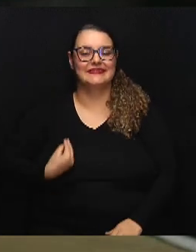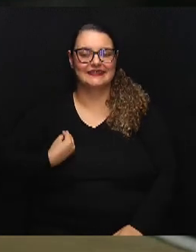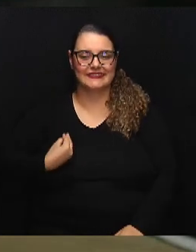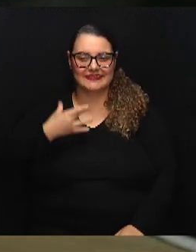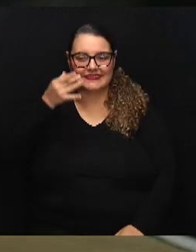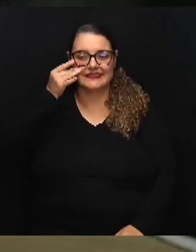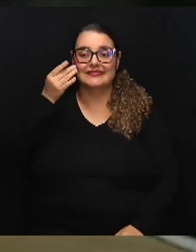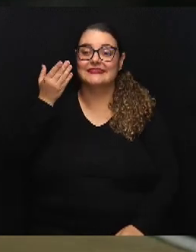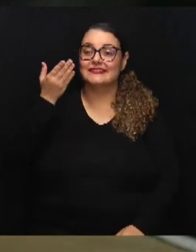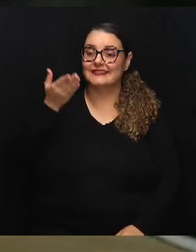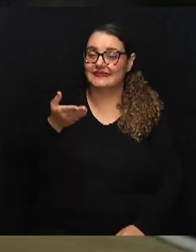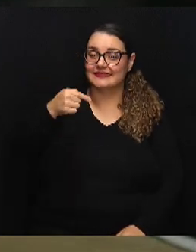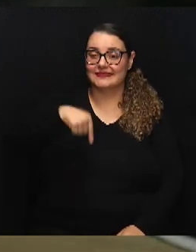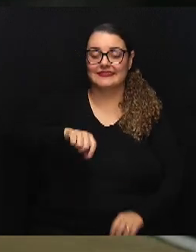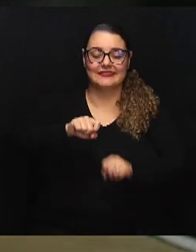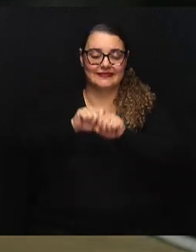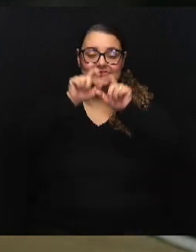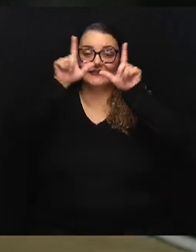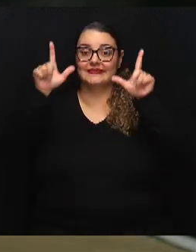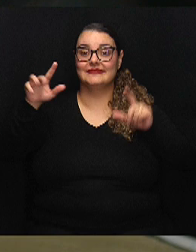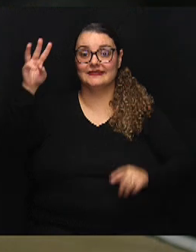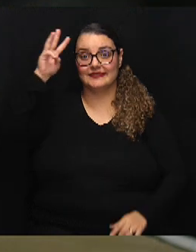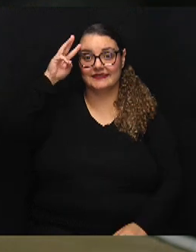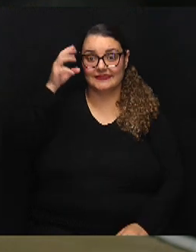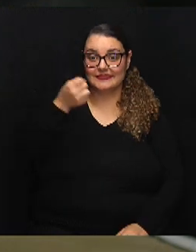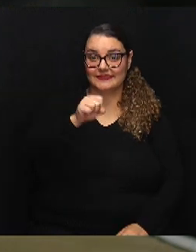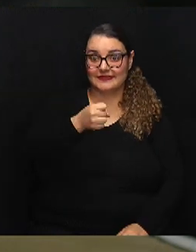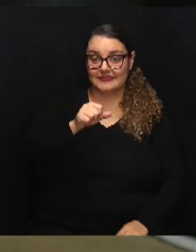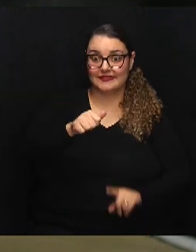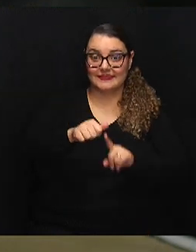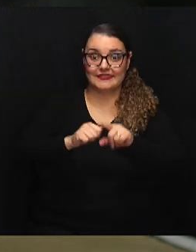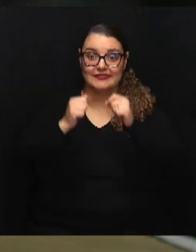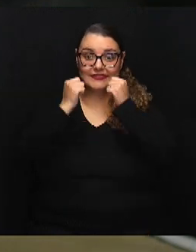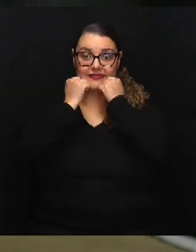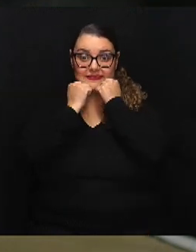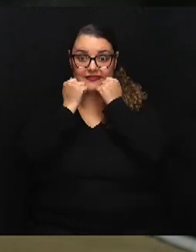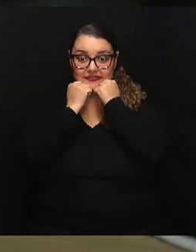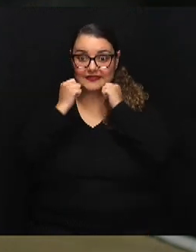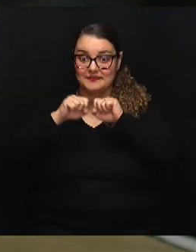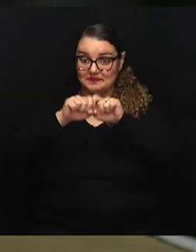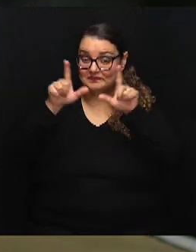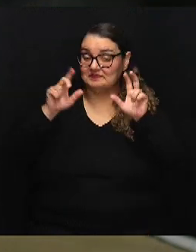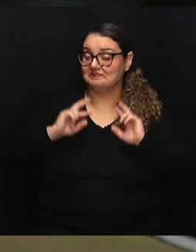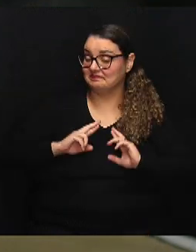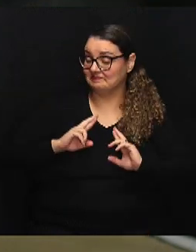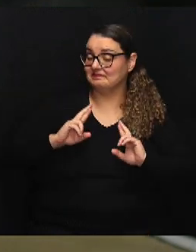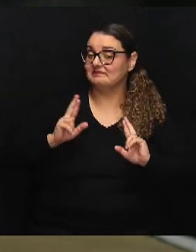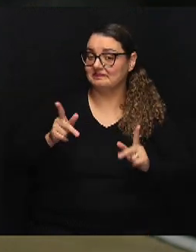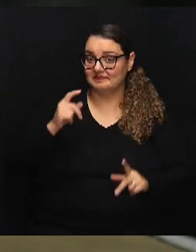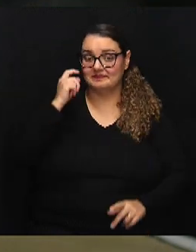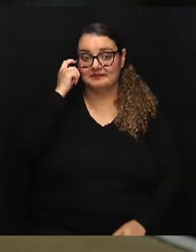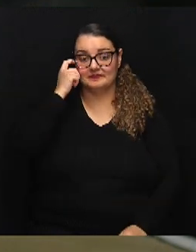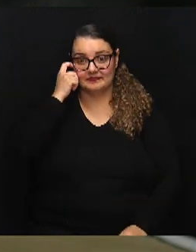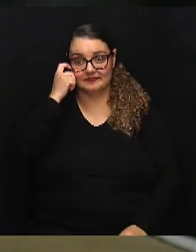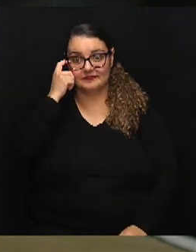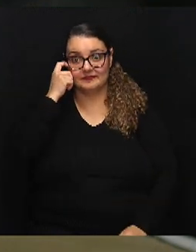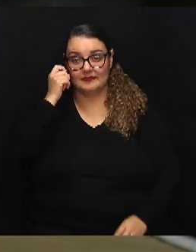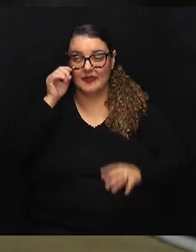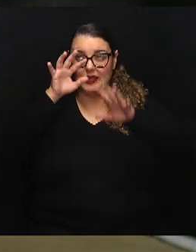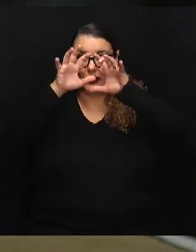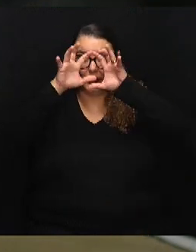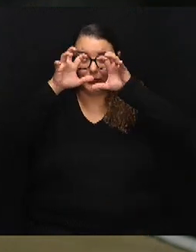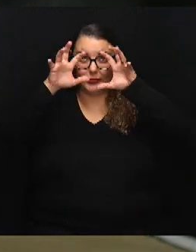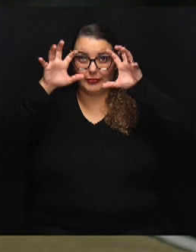para você nesta manhã de terça-feira, 8 de julho. Uma manhã diferente, né? Bastante neblina